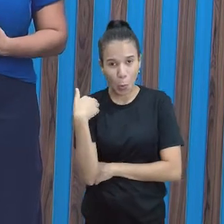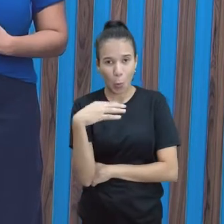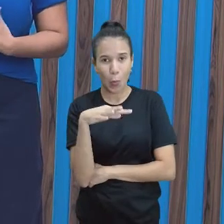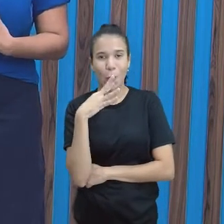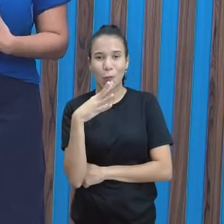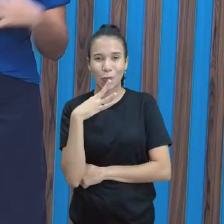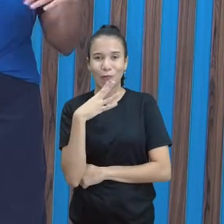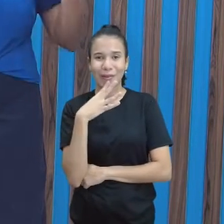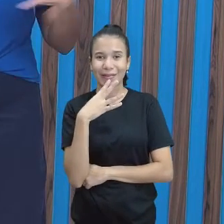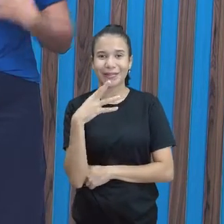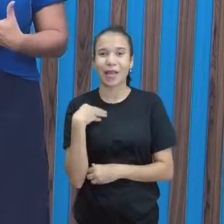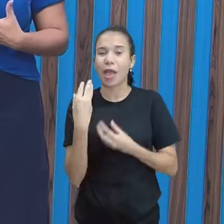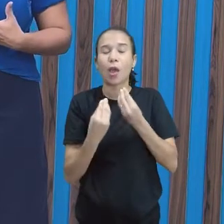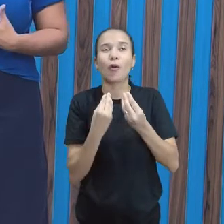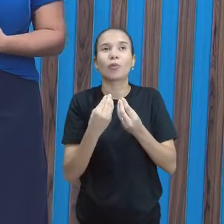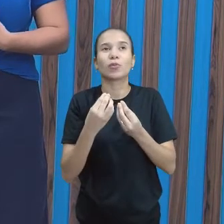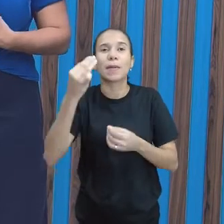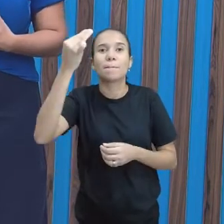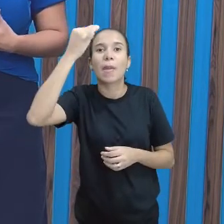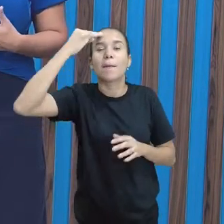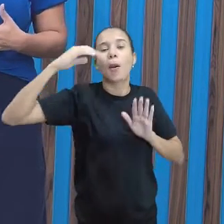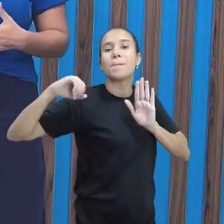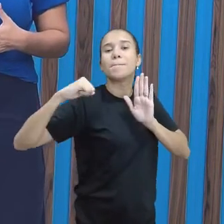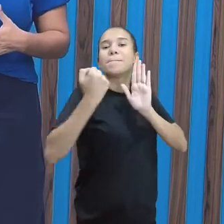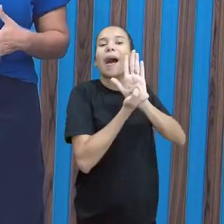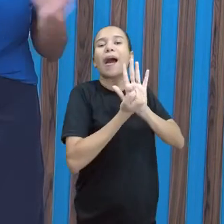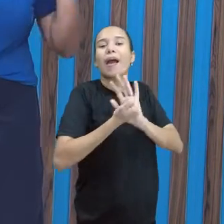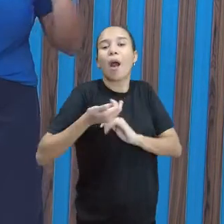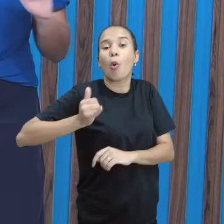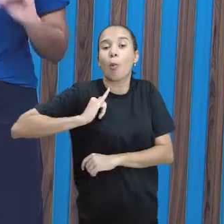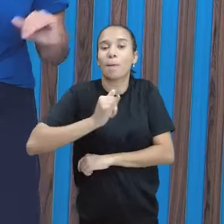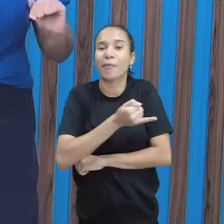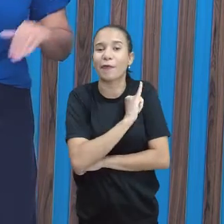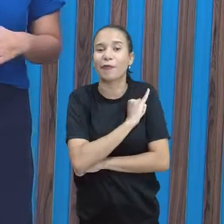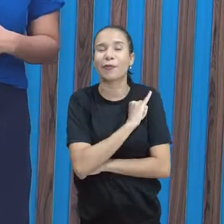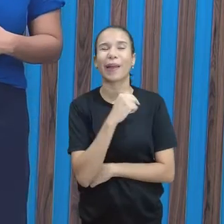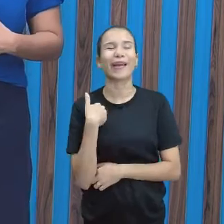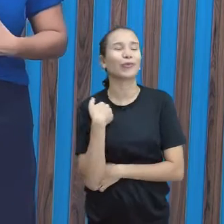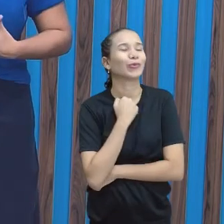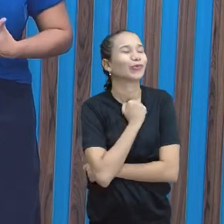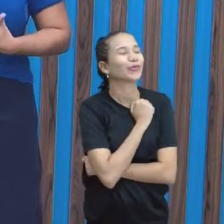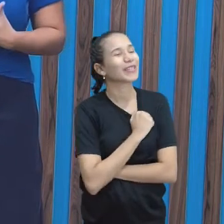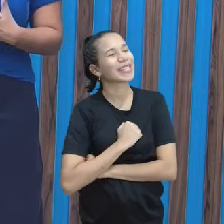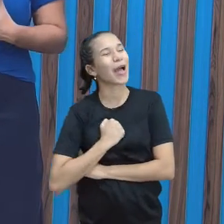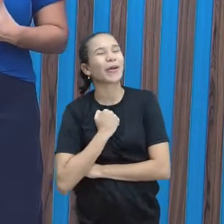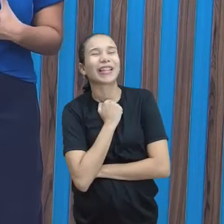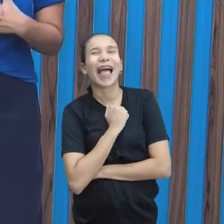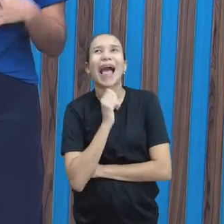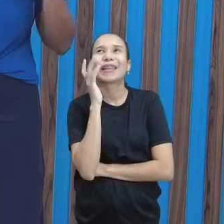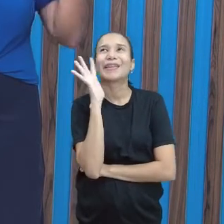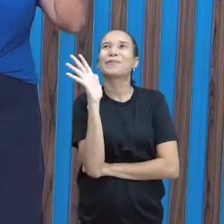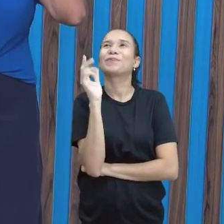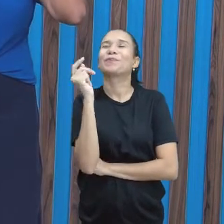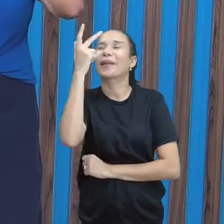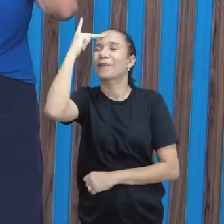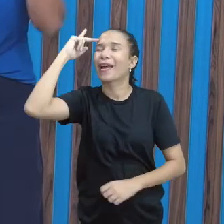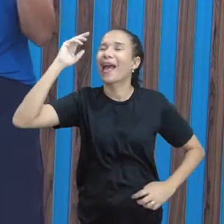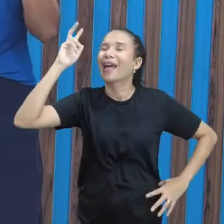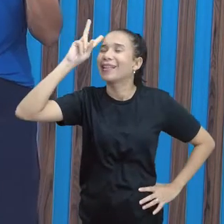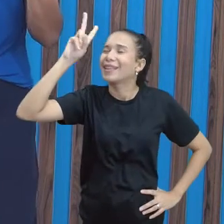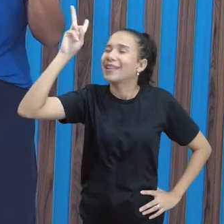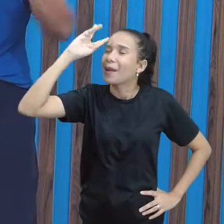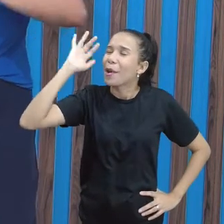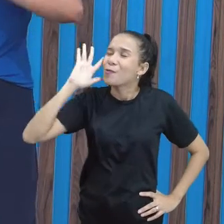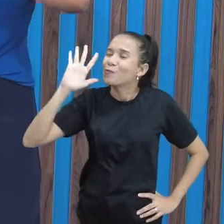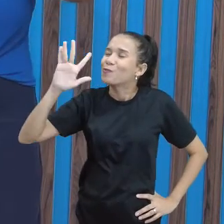conheço, eu marco os cheiros. E aí, às vezes, quando dá saudade assim, aí você lembra do cheiro